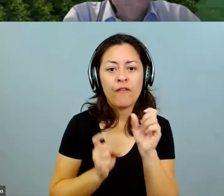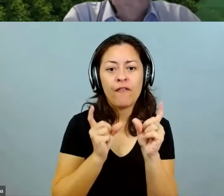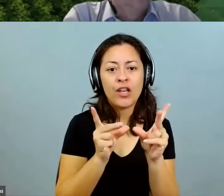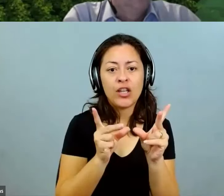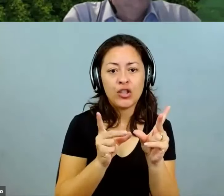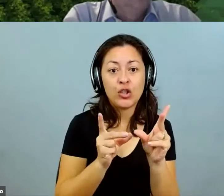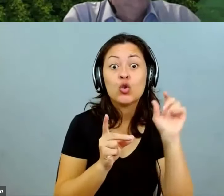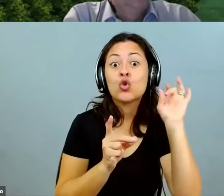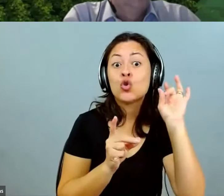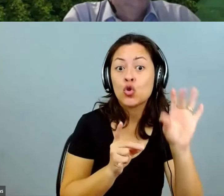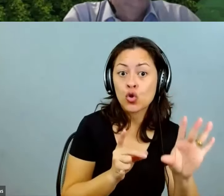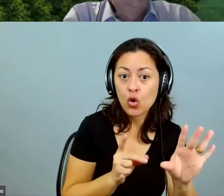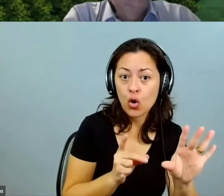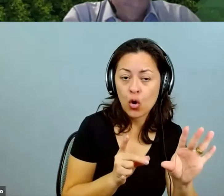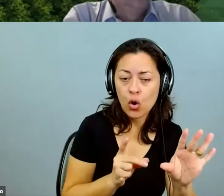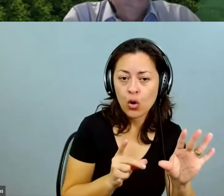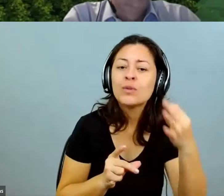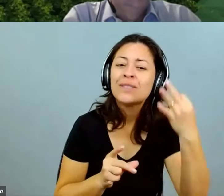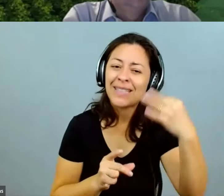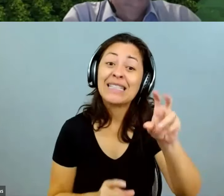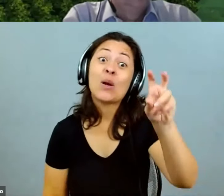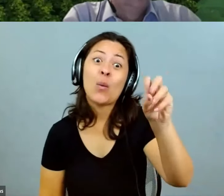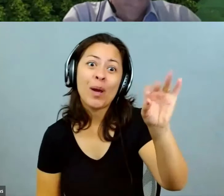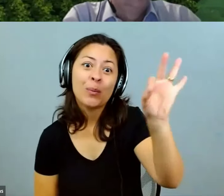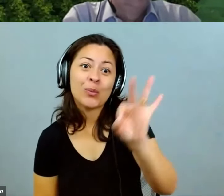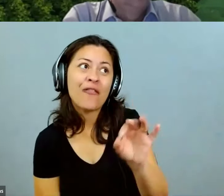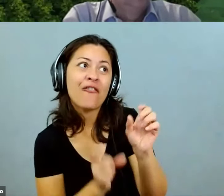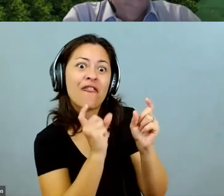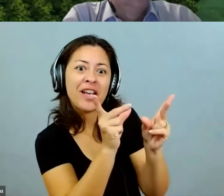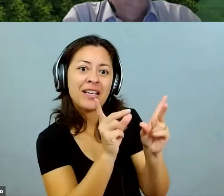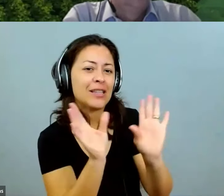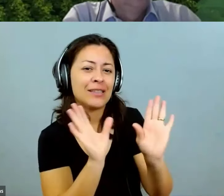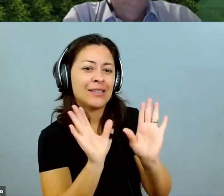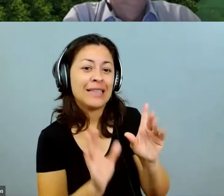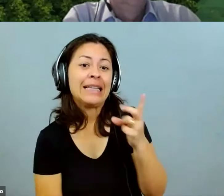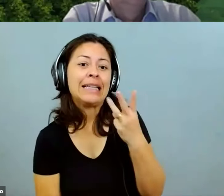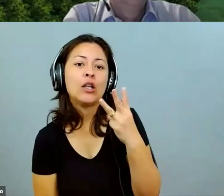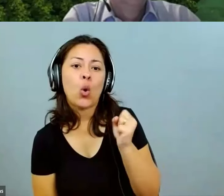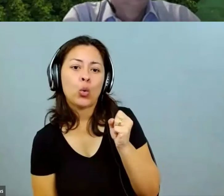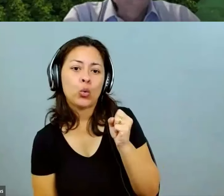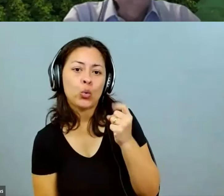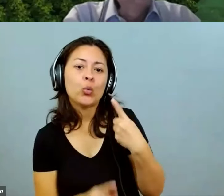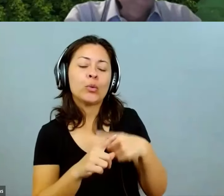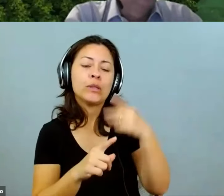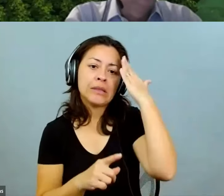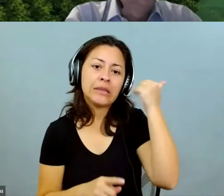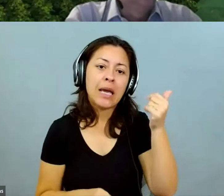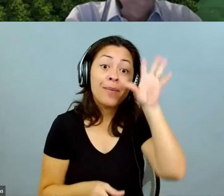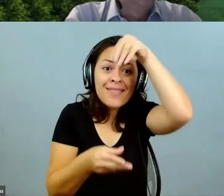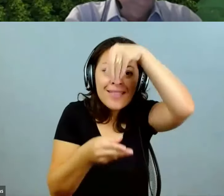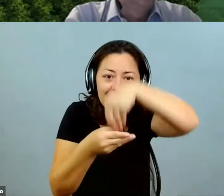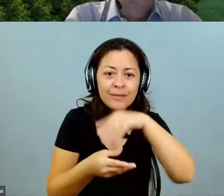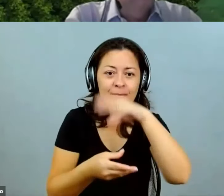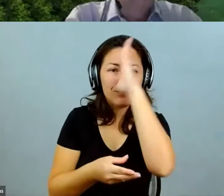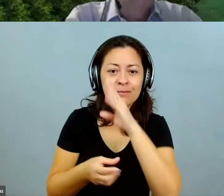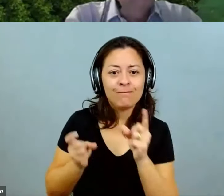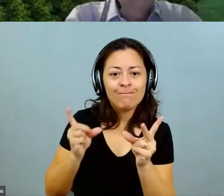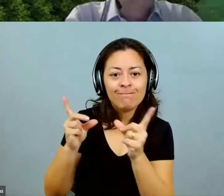deveria estar talvez com 50 ou menos até nesse momento aí eh pré colheta né 50 60 ao